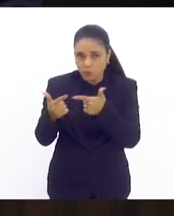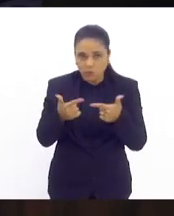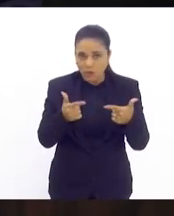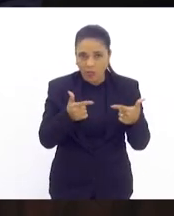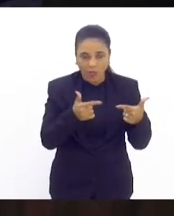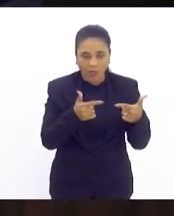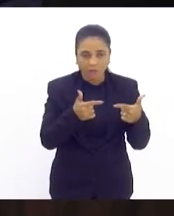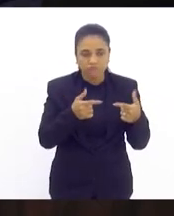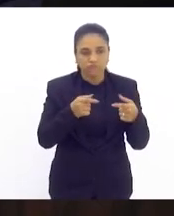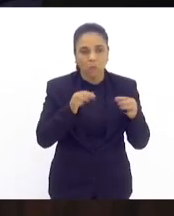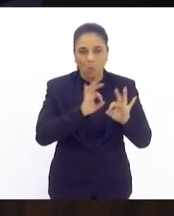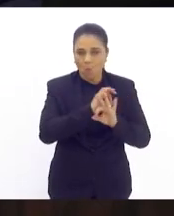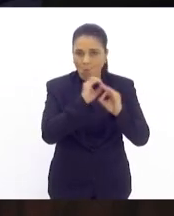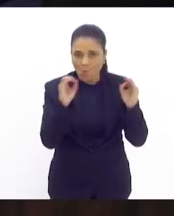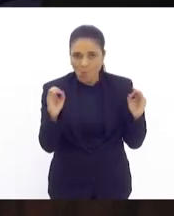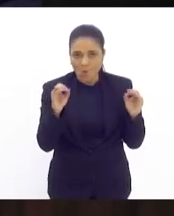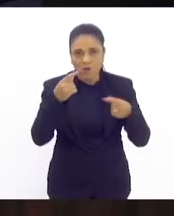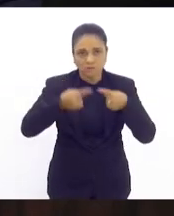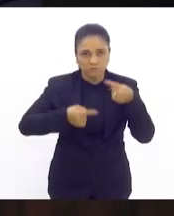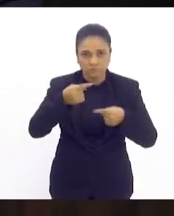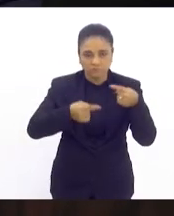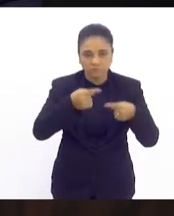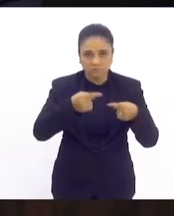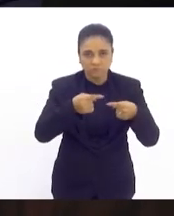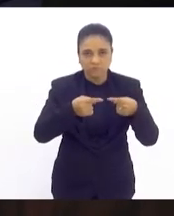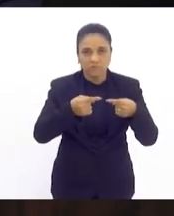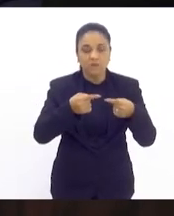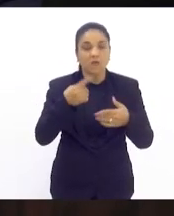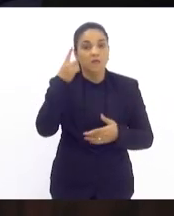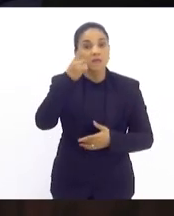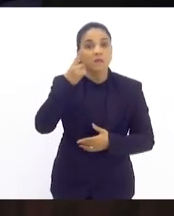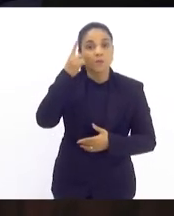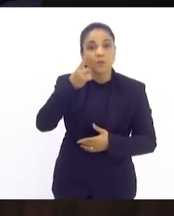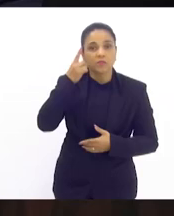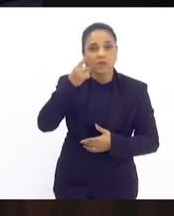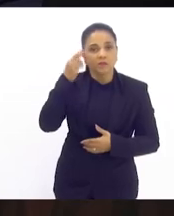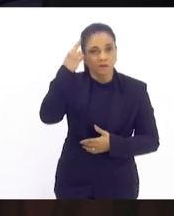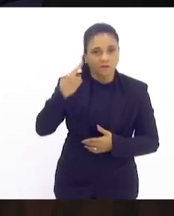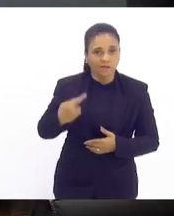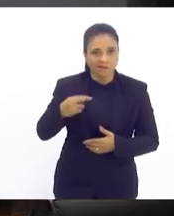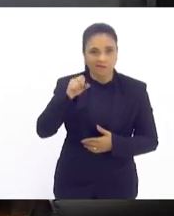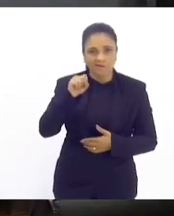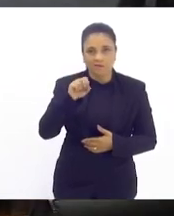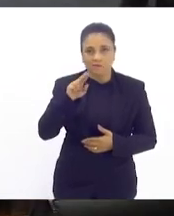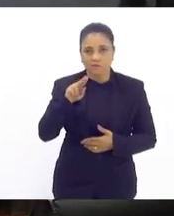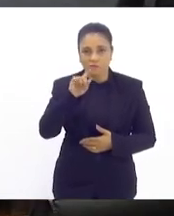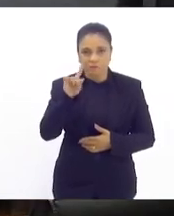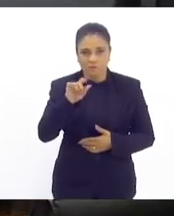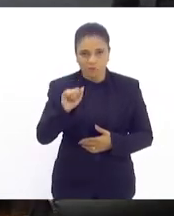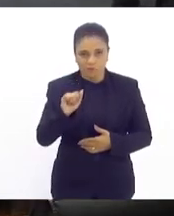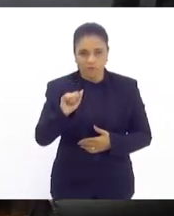Queira discutir para discutir Nossa deputada Renata Souza